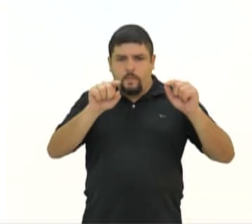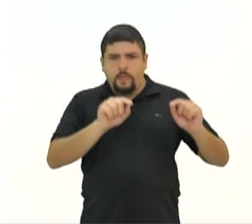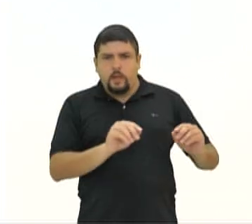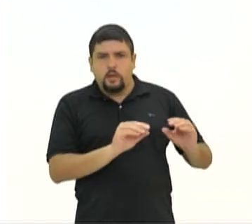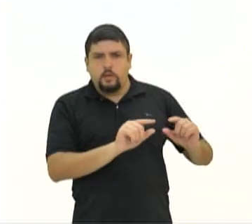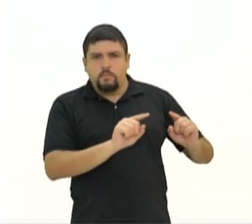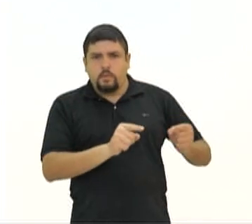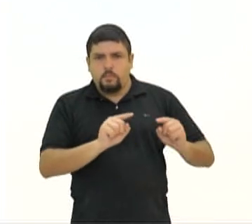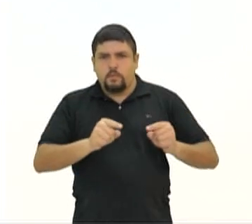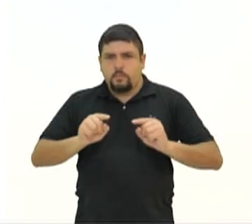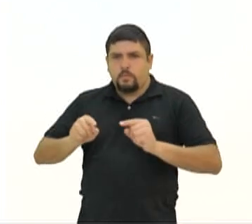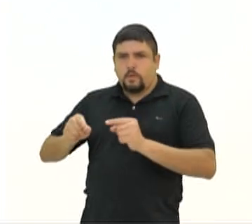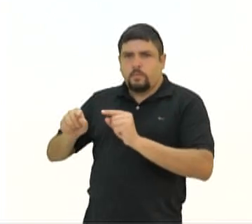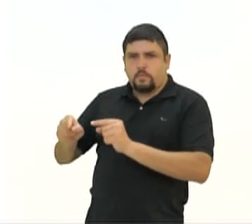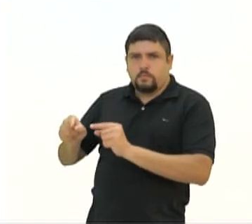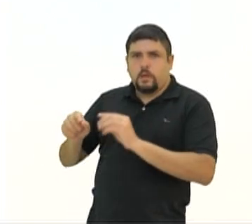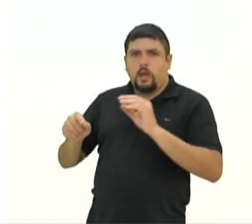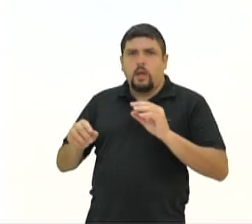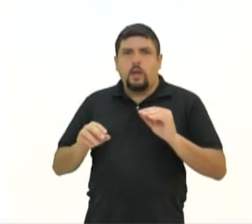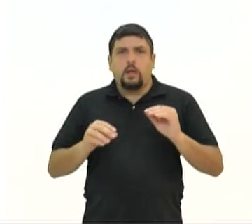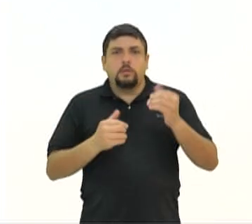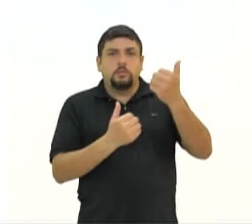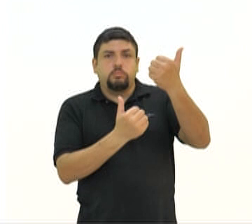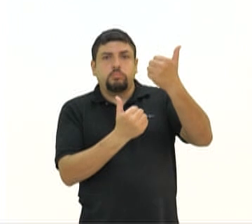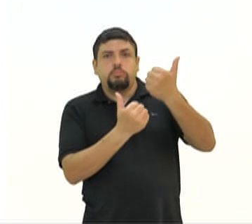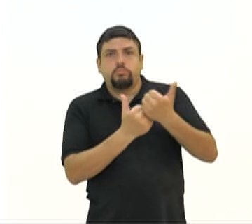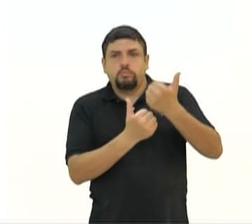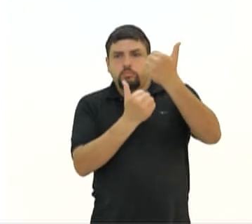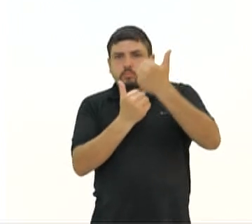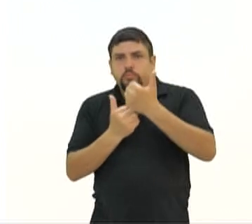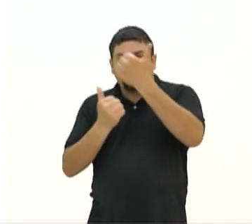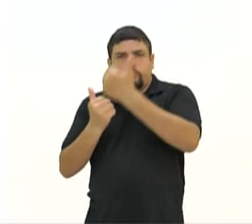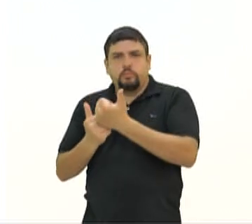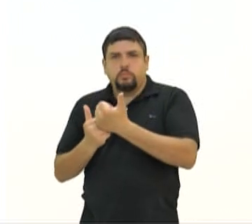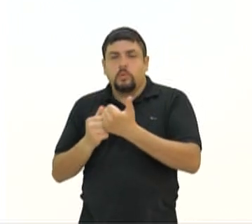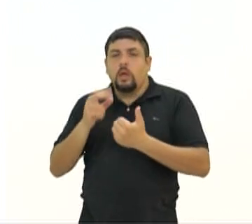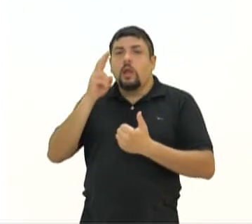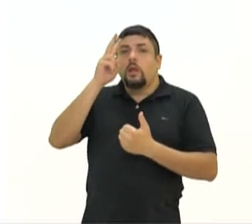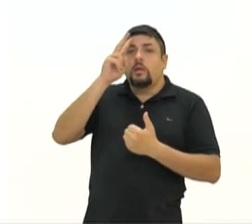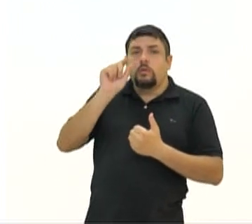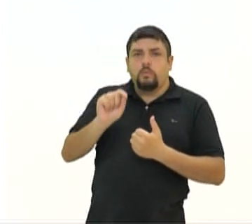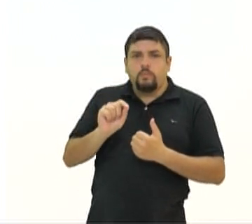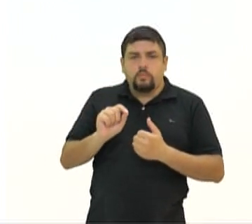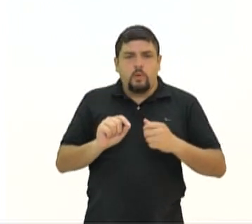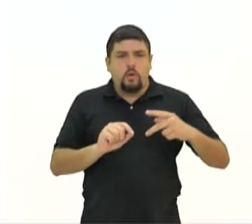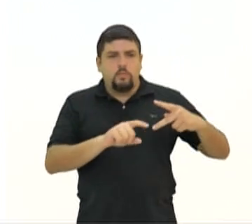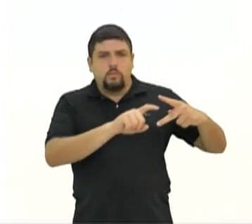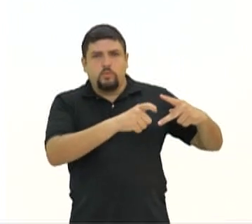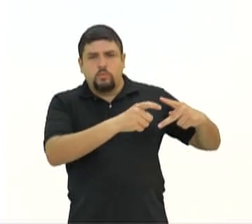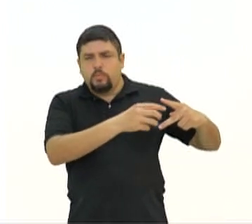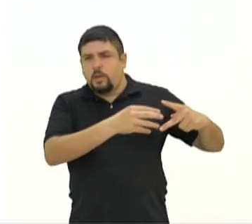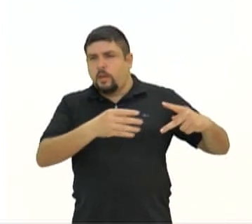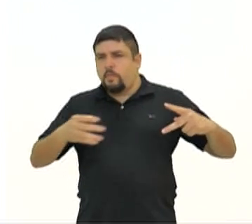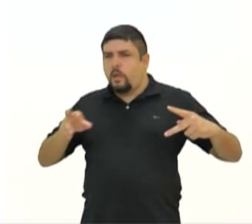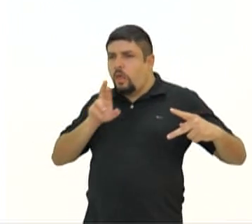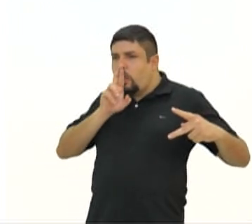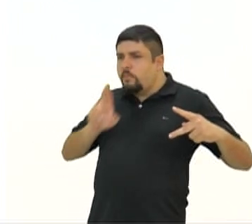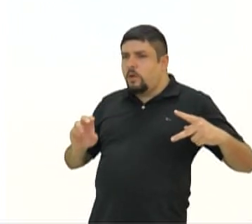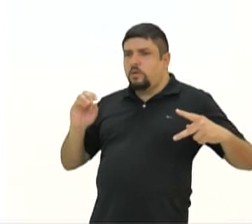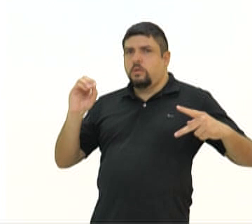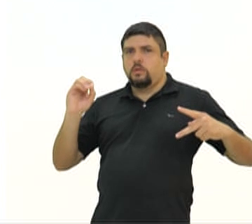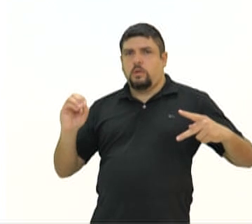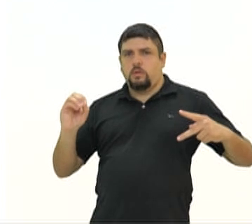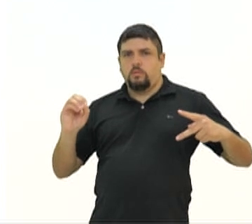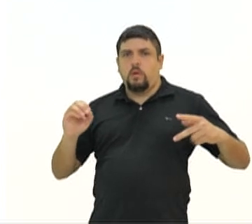dos fatores, lembrando sempre que é igualar isto a zero para que você possa ter o valor da raiz. Por isso é que o sinal aqui embaixo